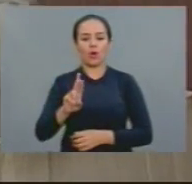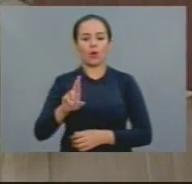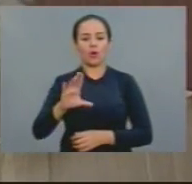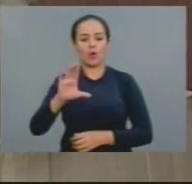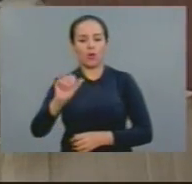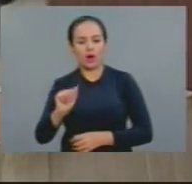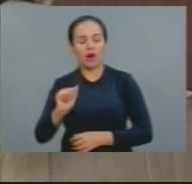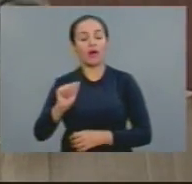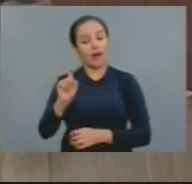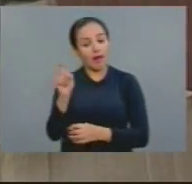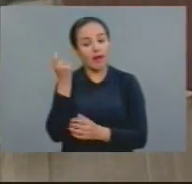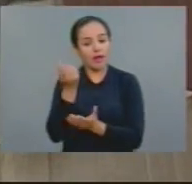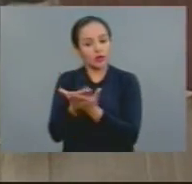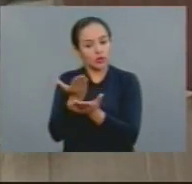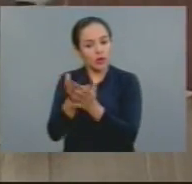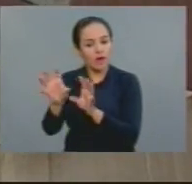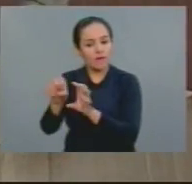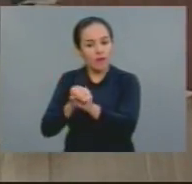todo o Ceará.